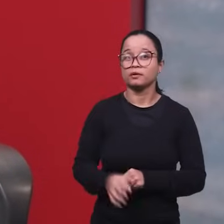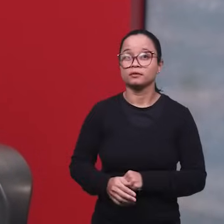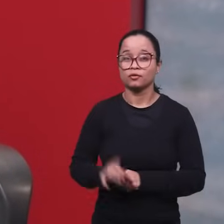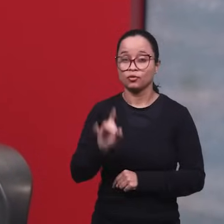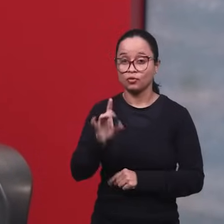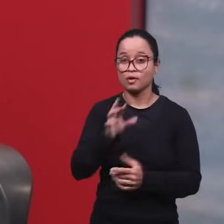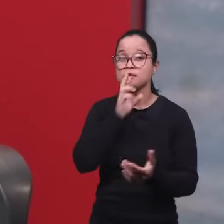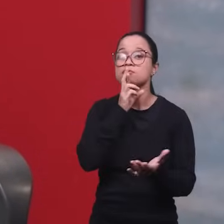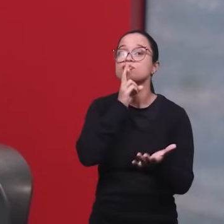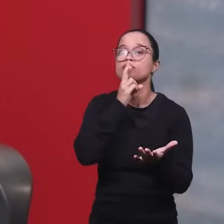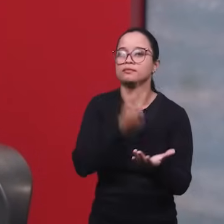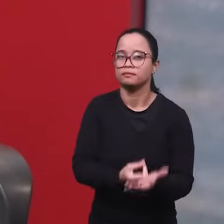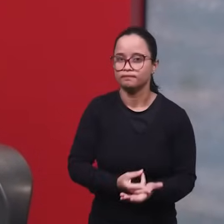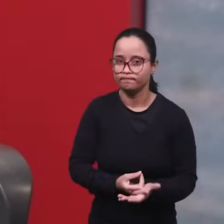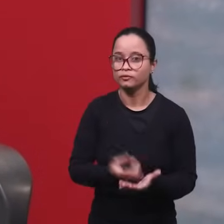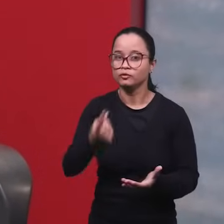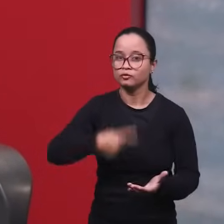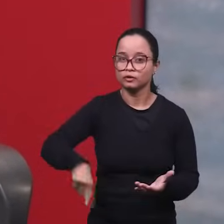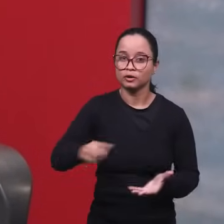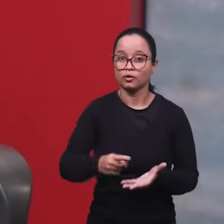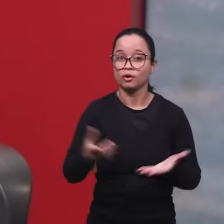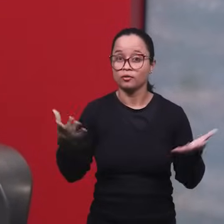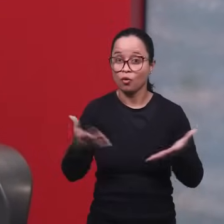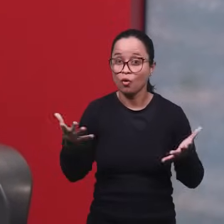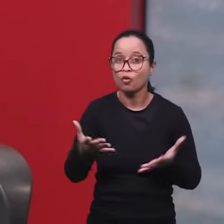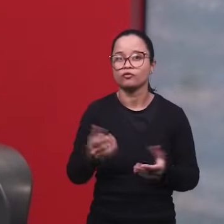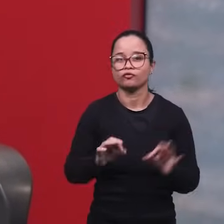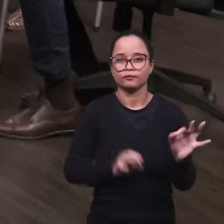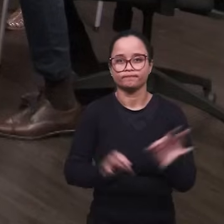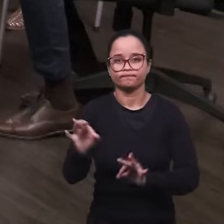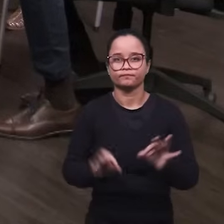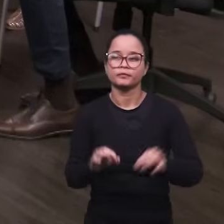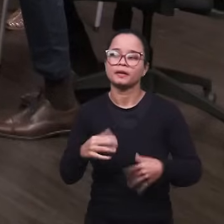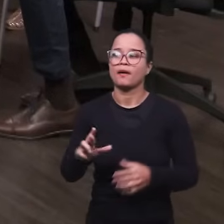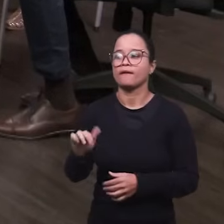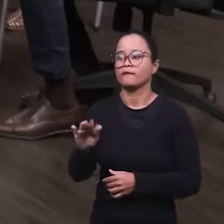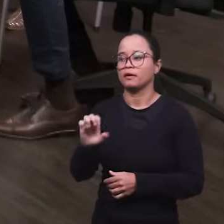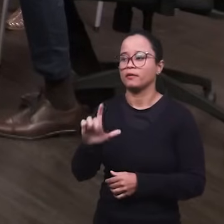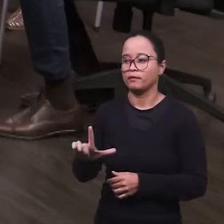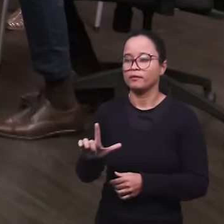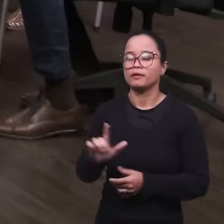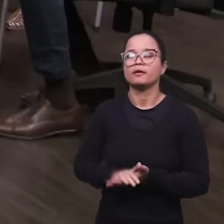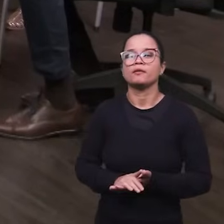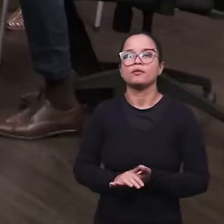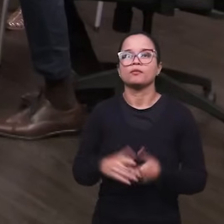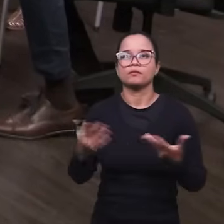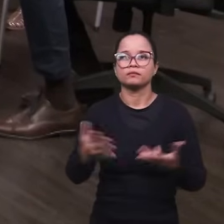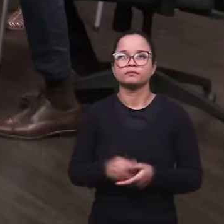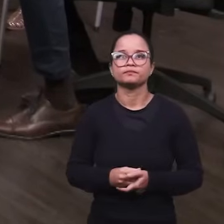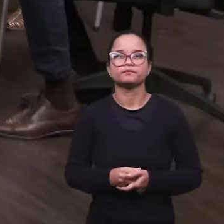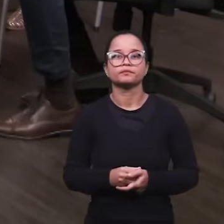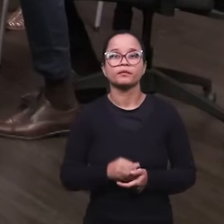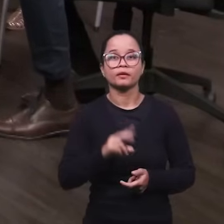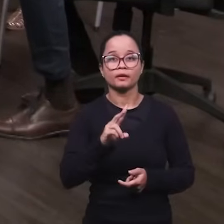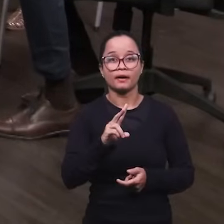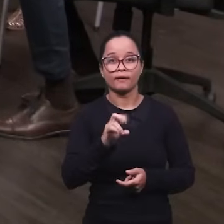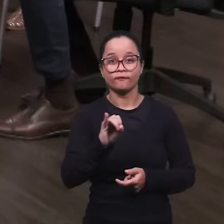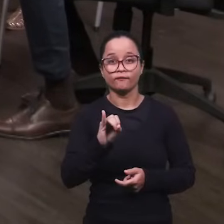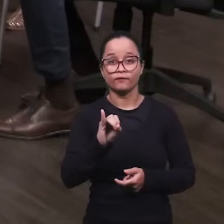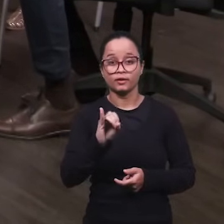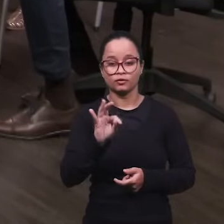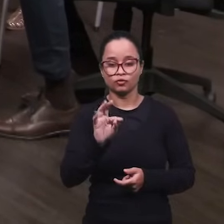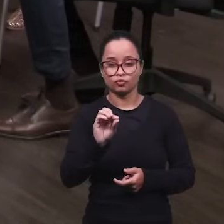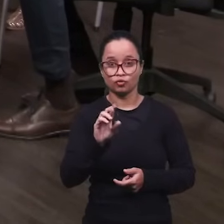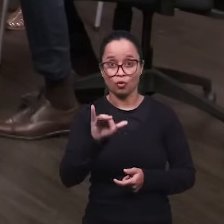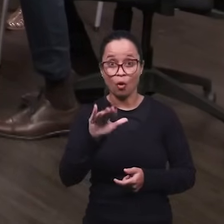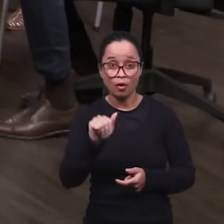o resultado do que a gente está plantando hoje. Muito bom. Rafael, vamos seguir então? Os nossos jovens têm perguntas? A Vitória tem uma pergunta